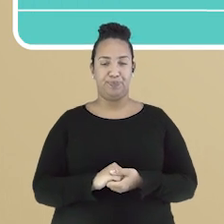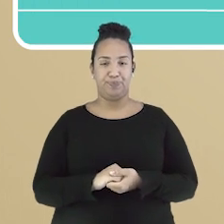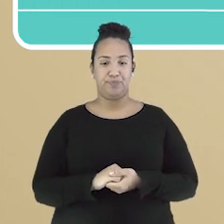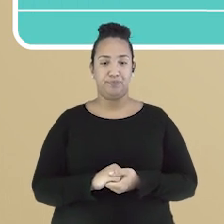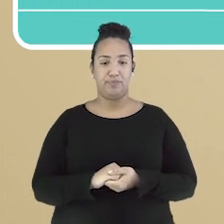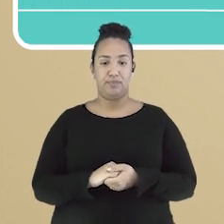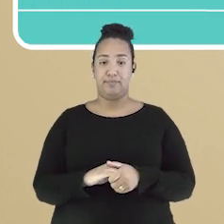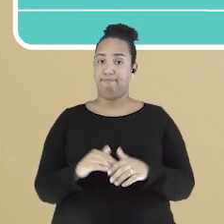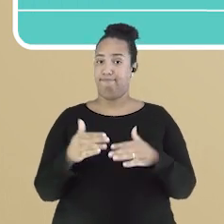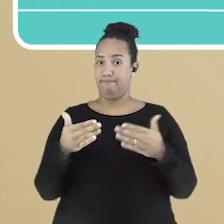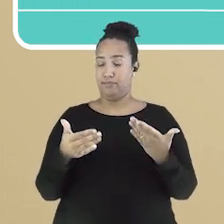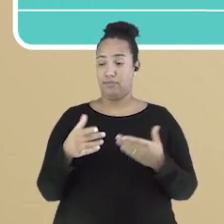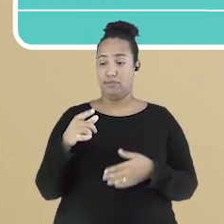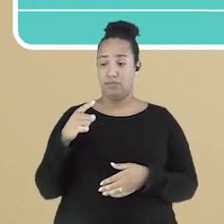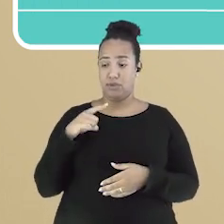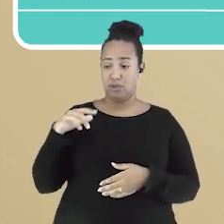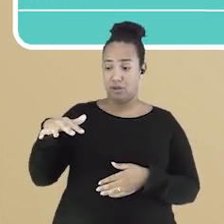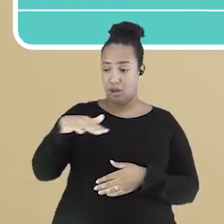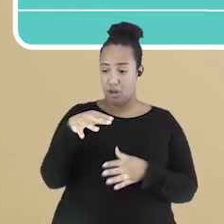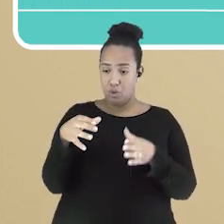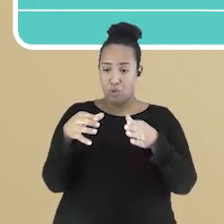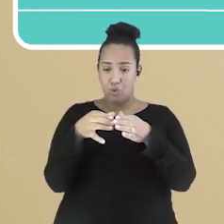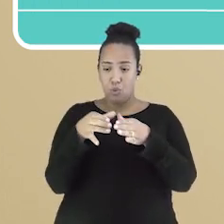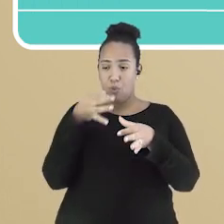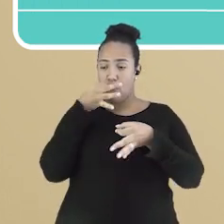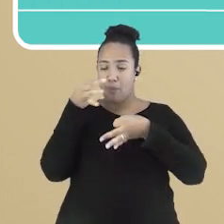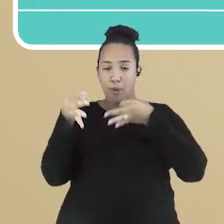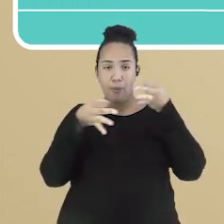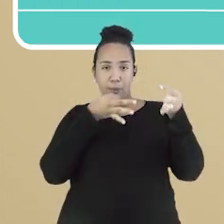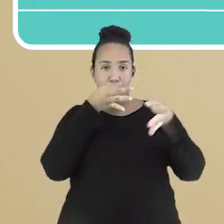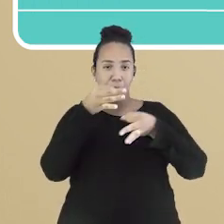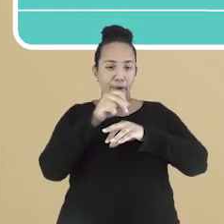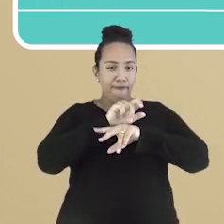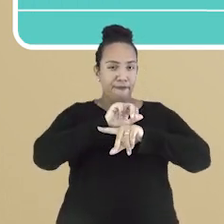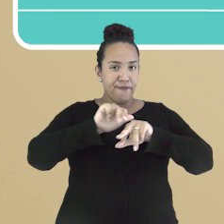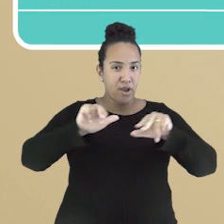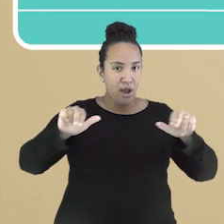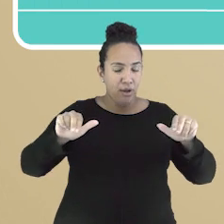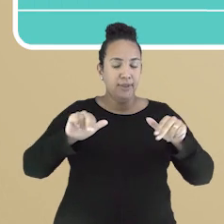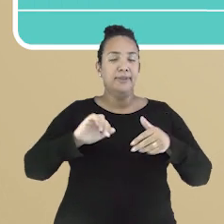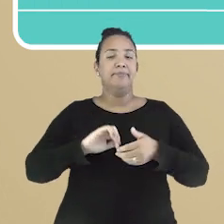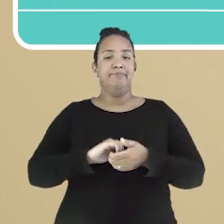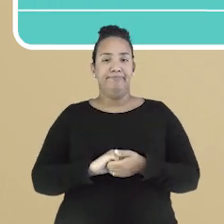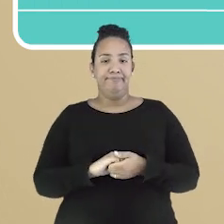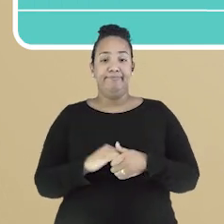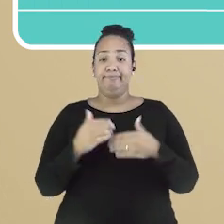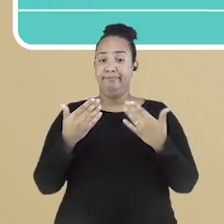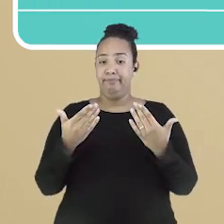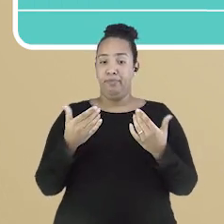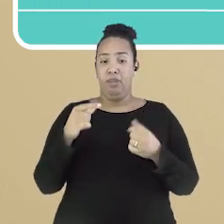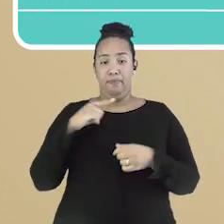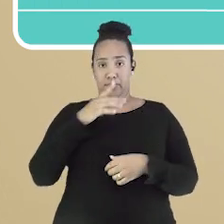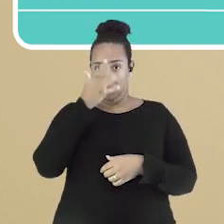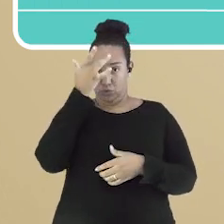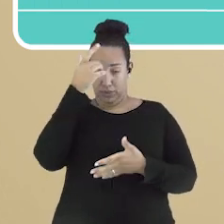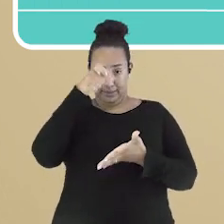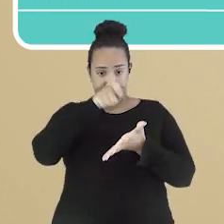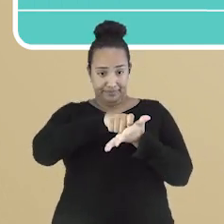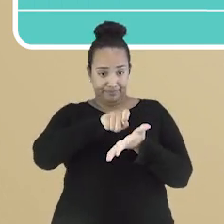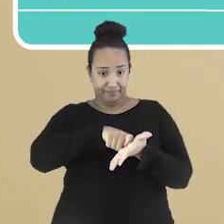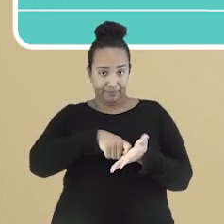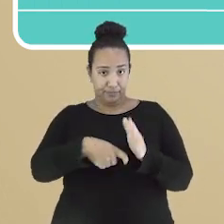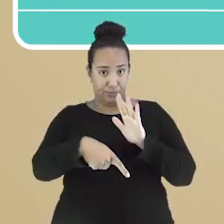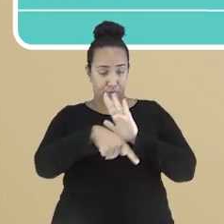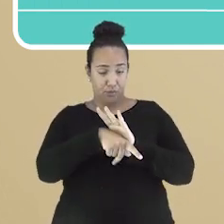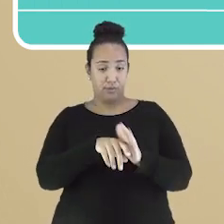forma. A partir das diferentes opiniões da equipe responsável pelo jornal ou pela coluna específica, o trabalho de escrita